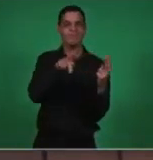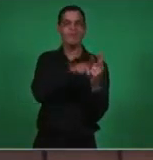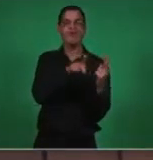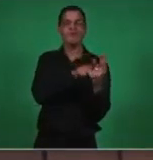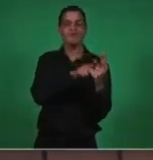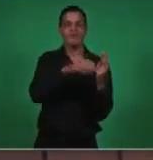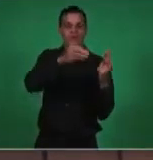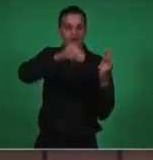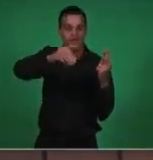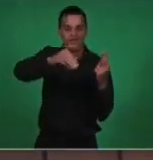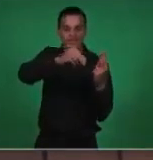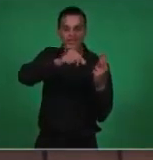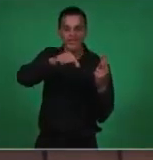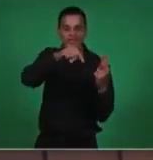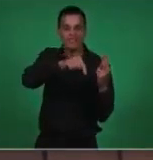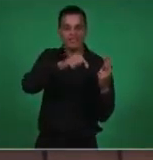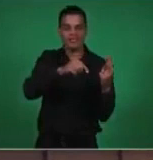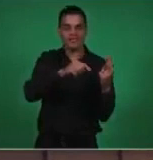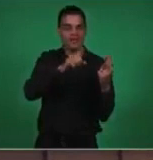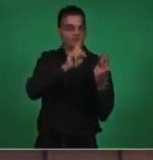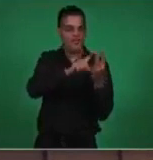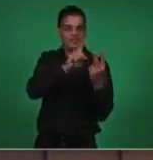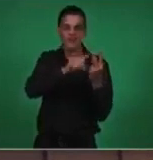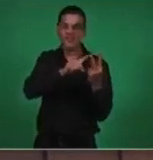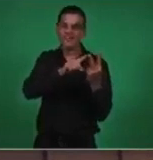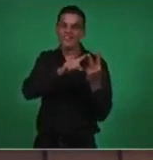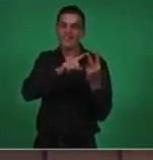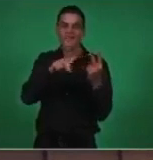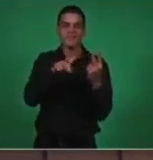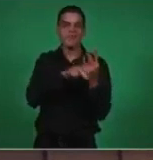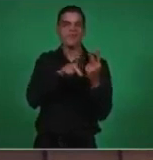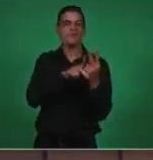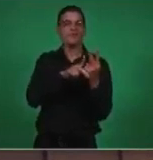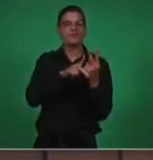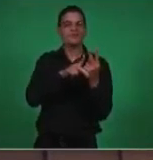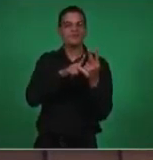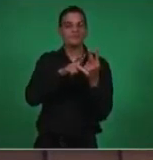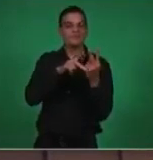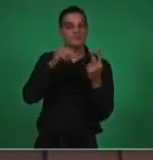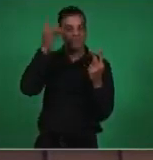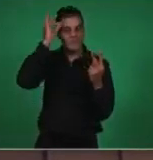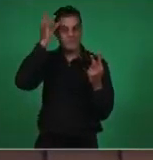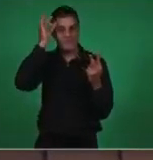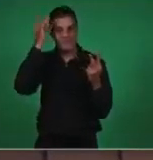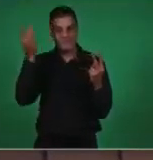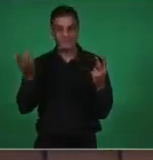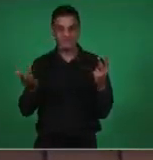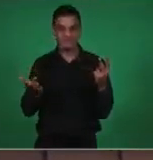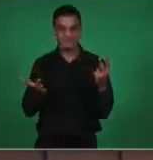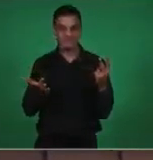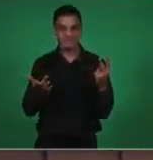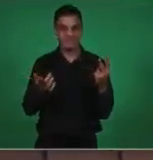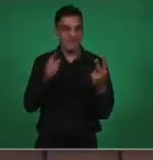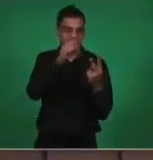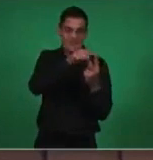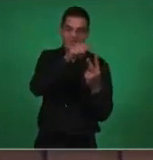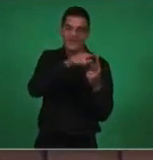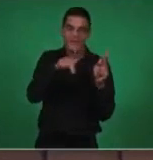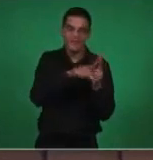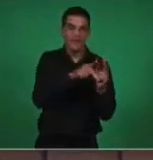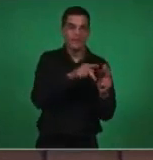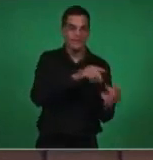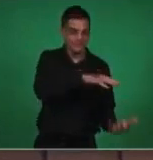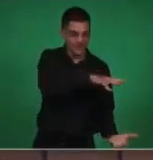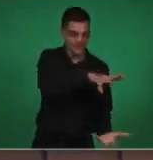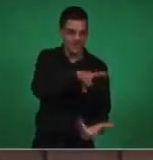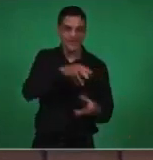é espiritual. Uma vem da própria obra criadora, que é o pó da terra. A outra é da obra redentora,